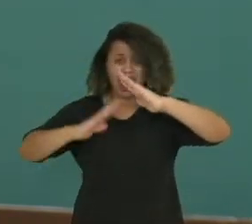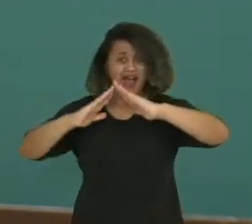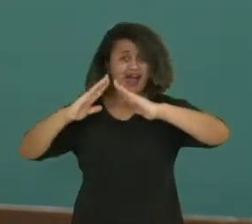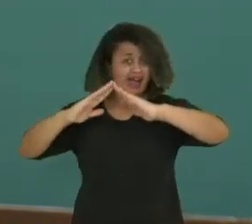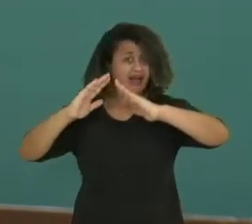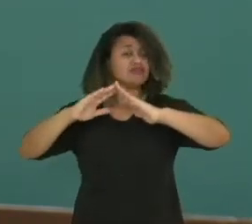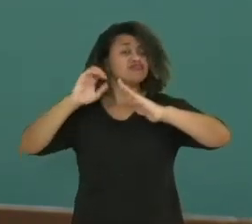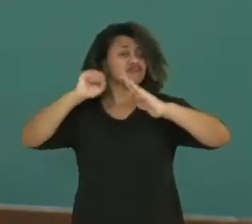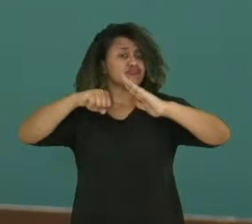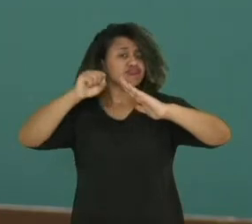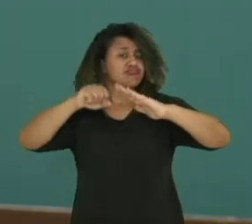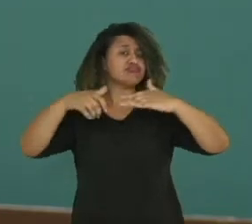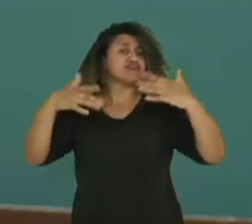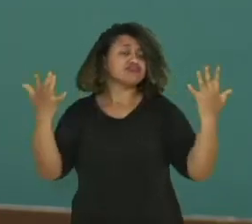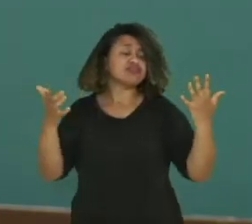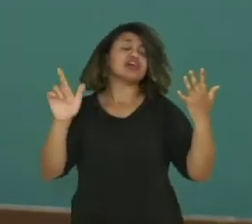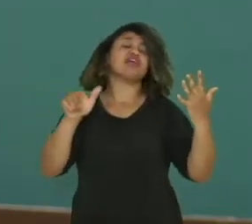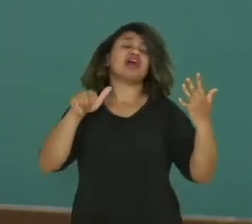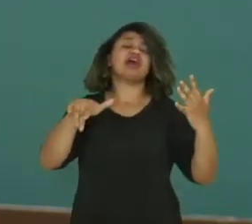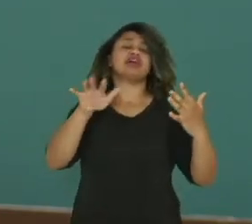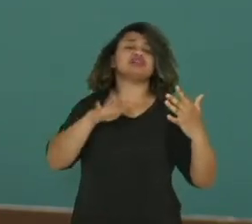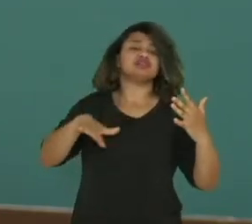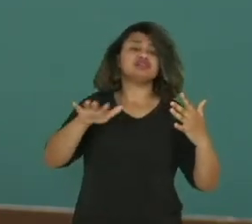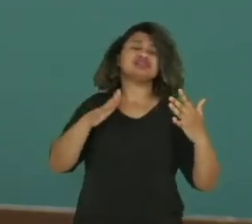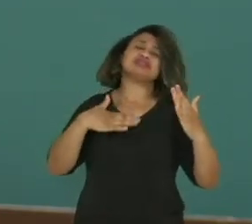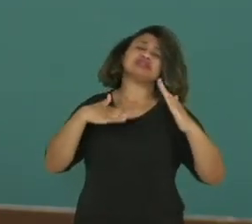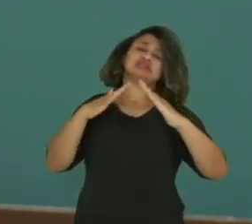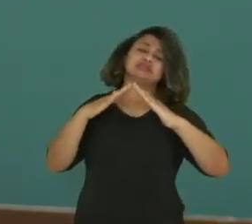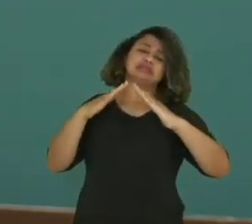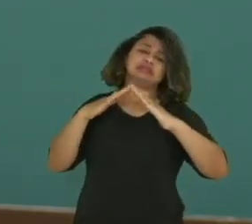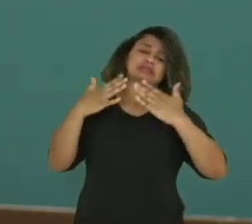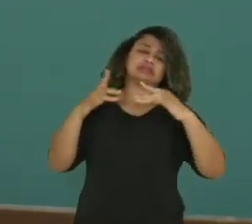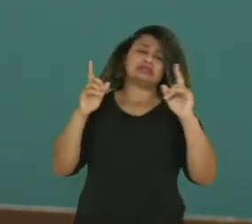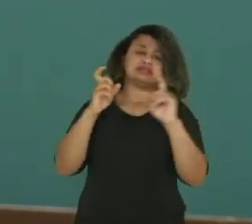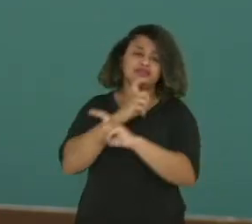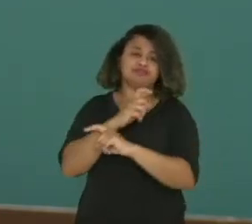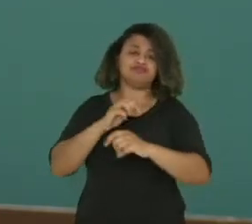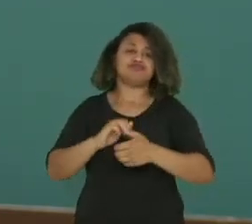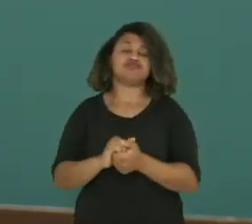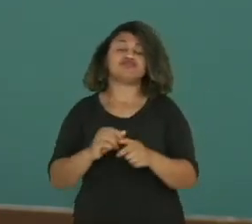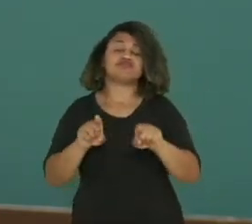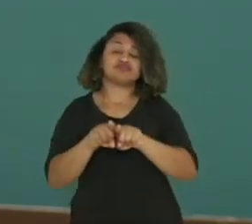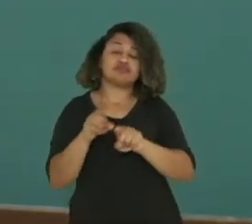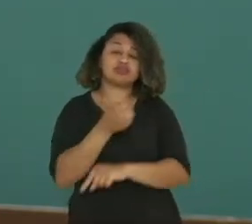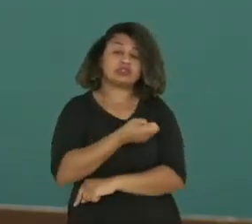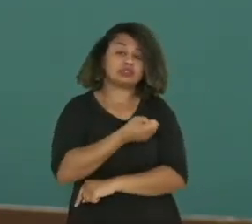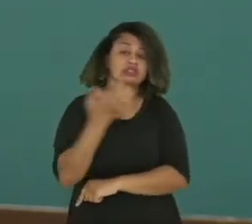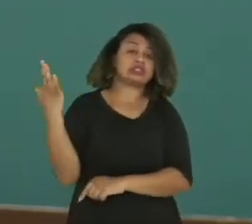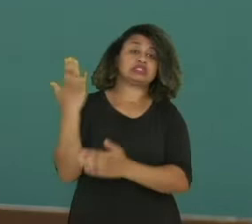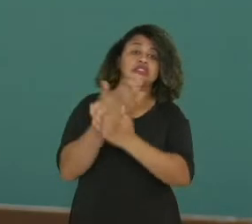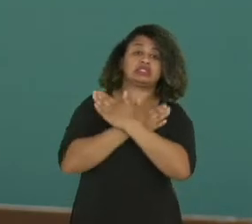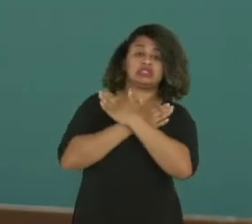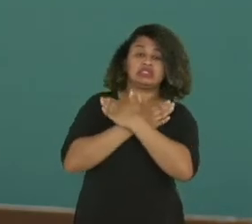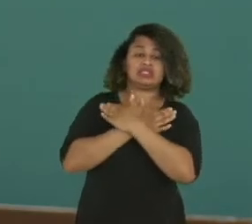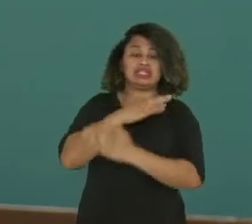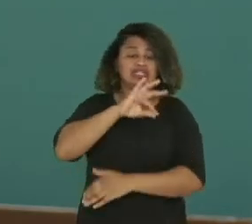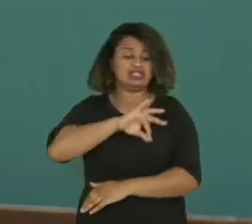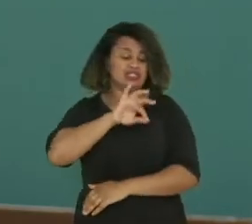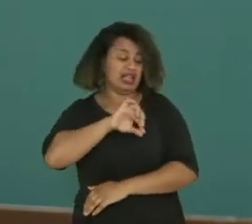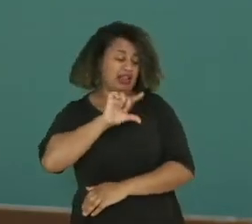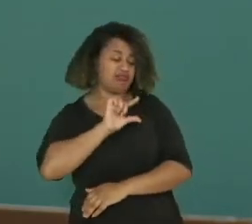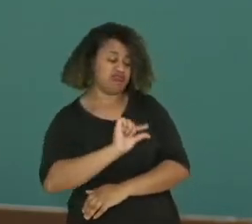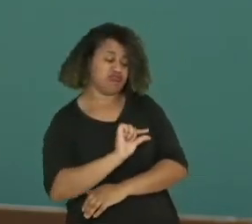fora, quase. Então, são consideradas ali moradias precárias. Altos índices de desemprego, baixos salários